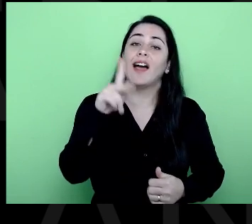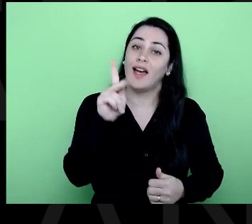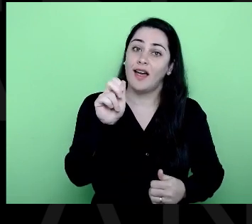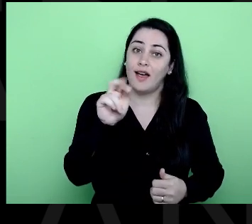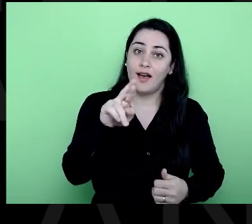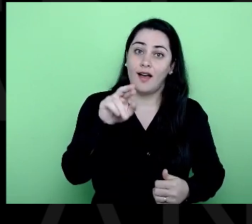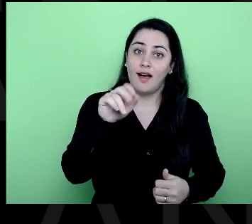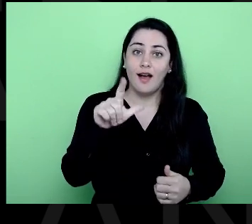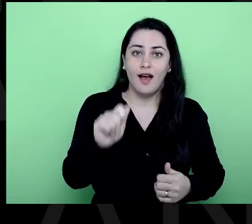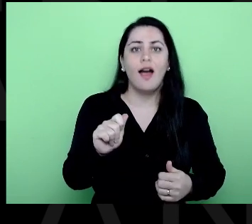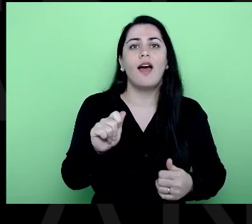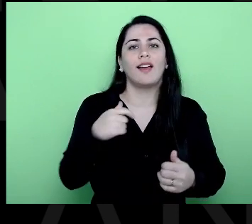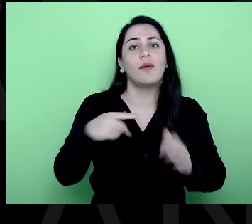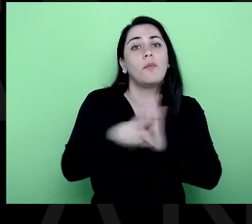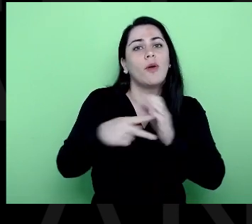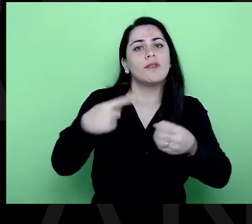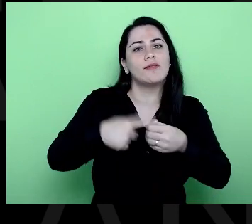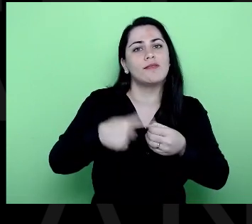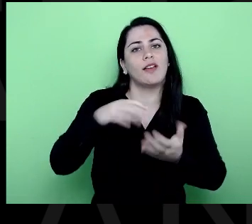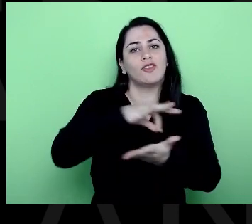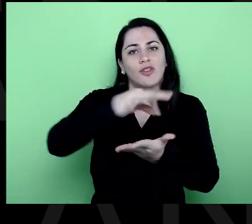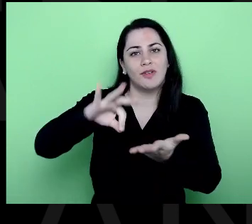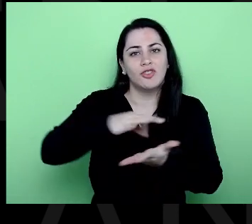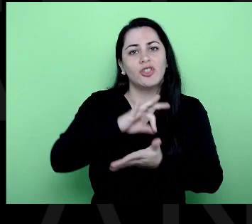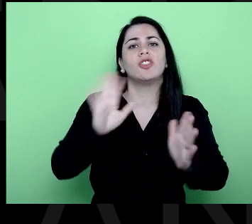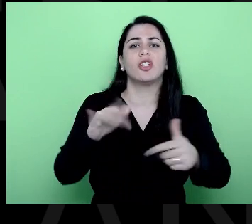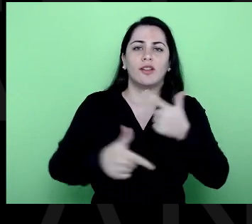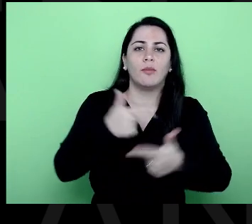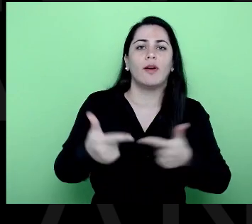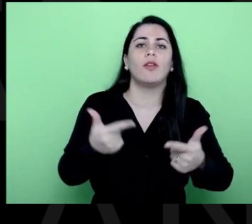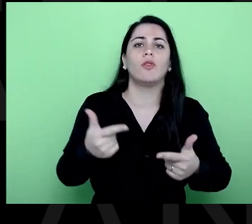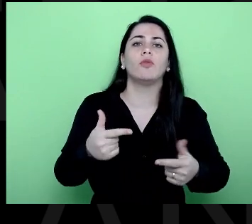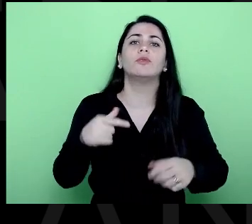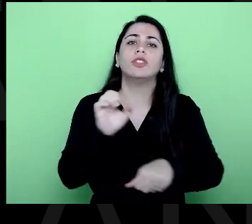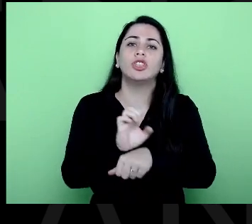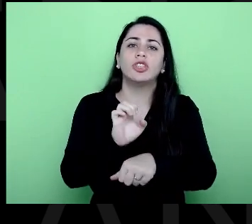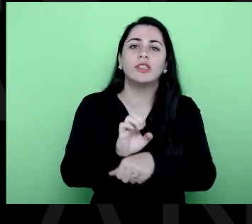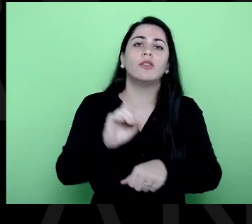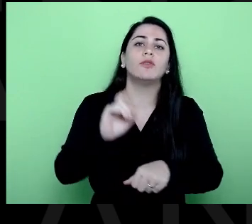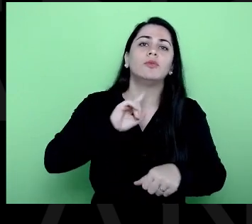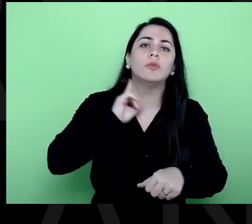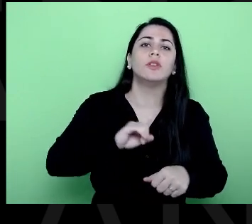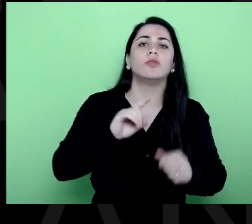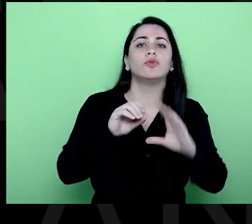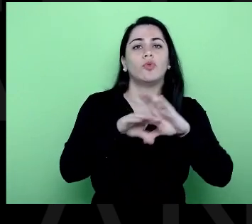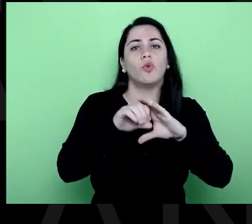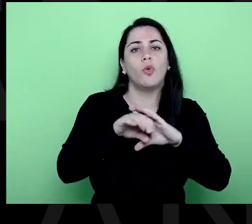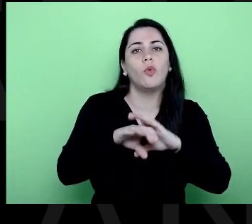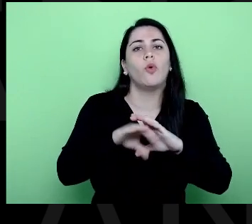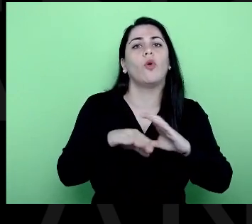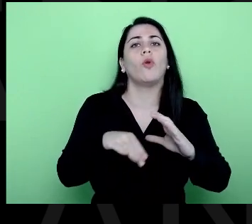Ela trabalhou em jornais como o Estado de Minas, o Globo, Folha de São Paulo, revista Veja também, entre outras,